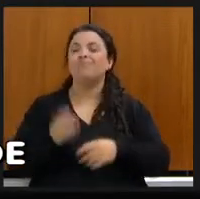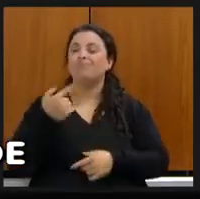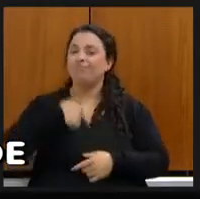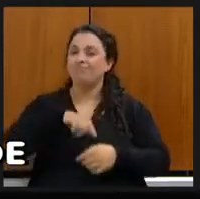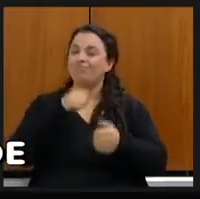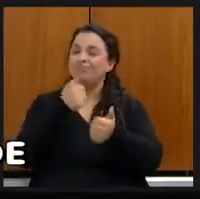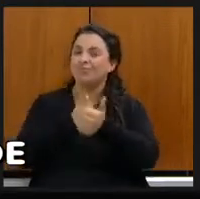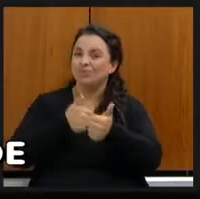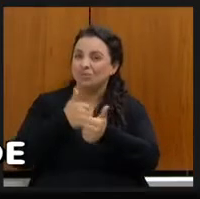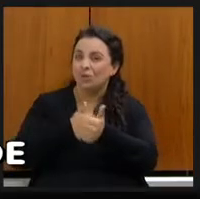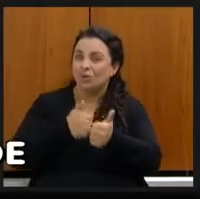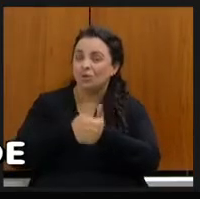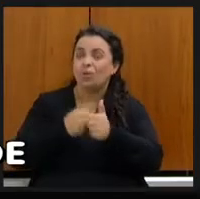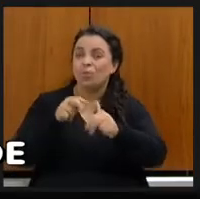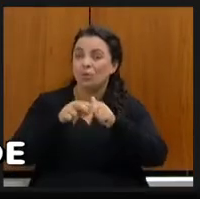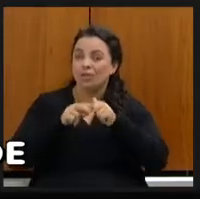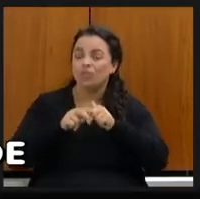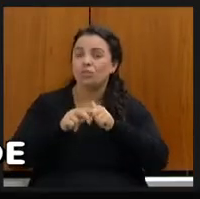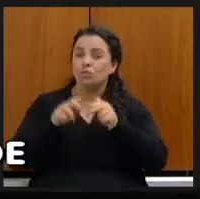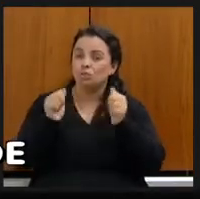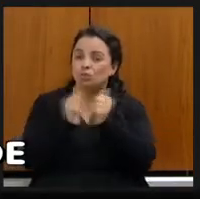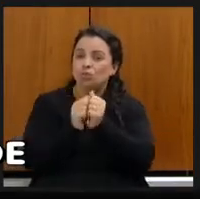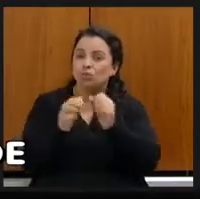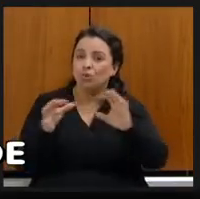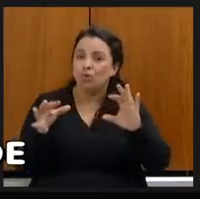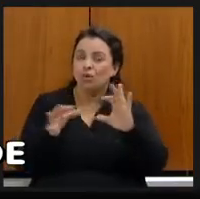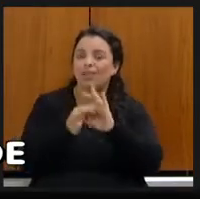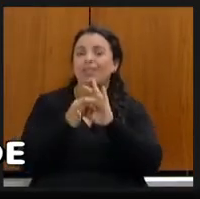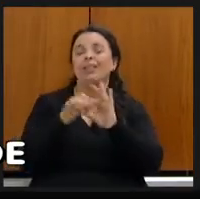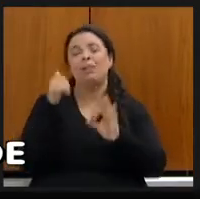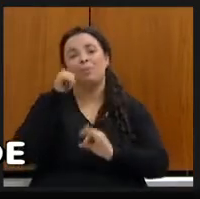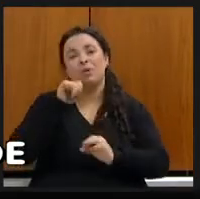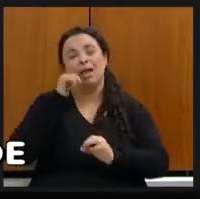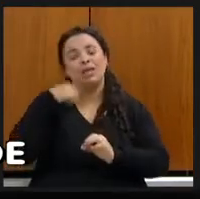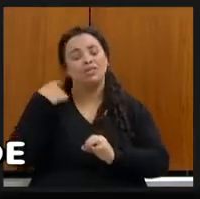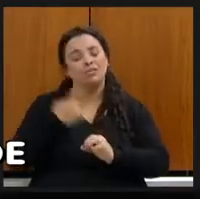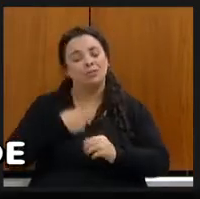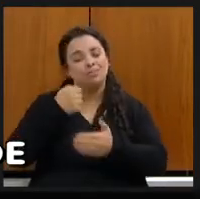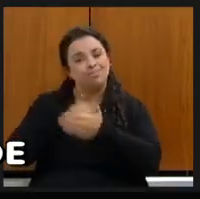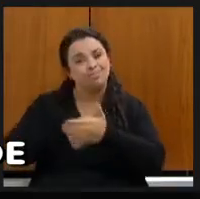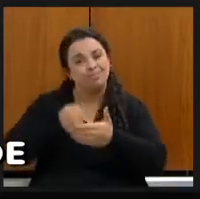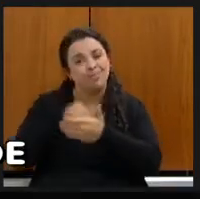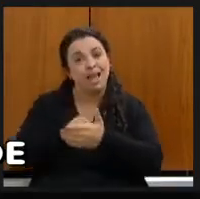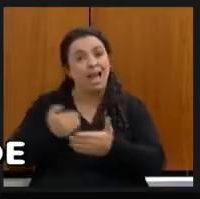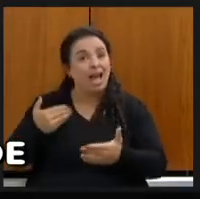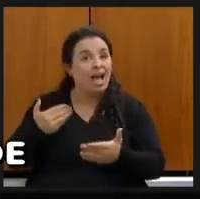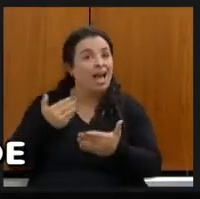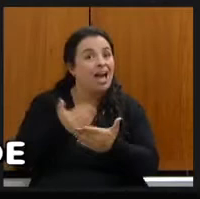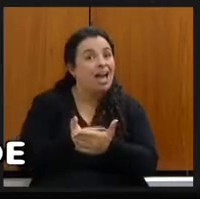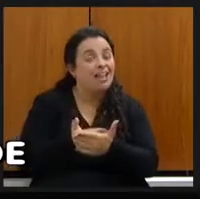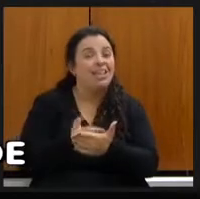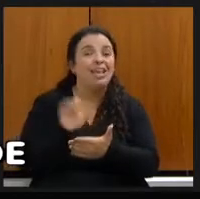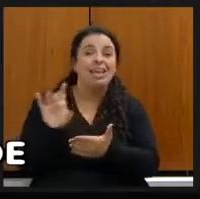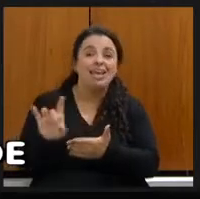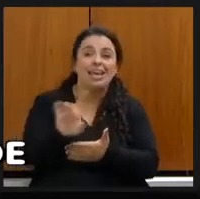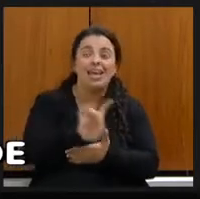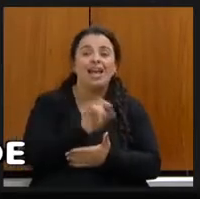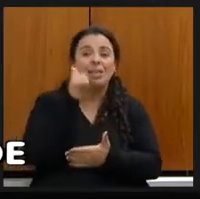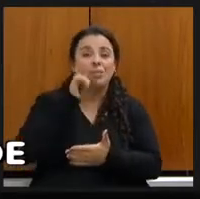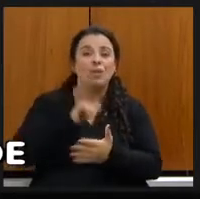e estaremos sempre engata luta até que cada uma e todas as mulheres